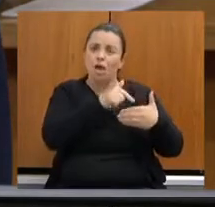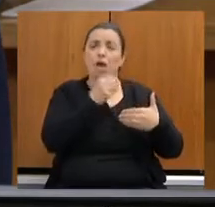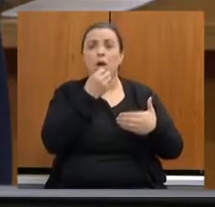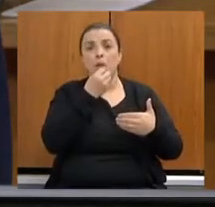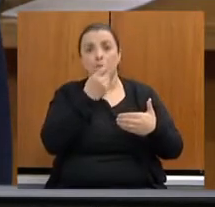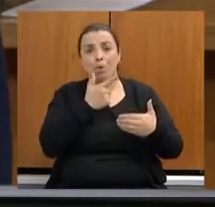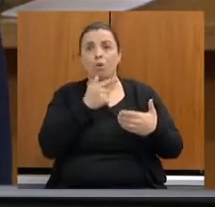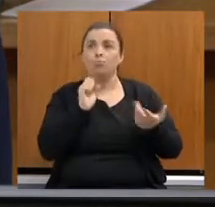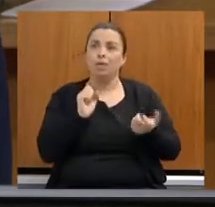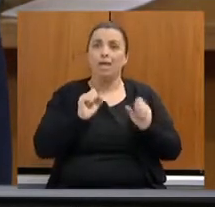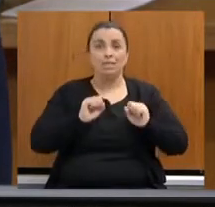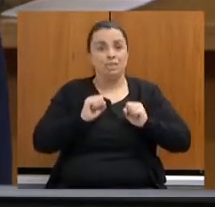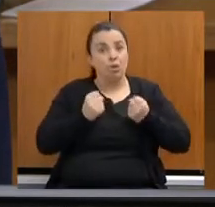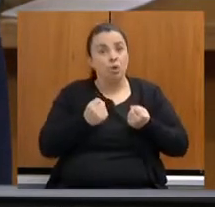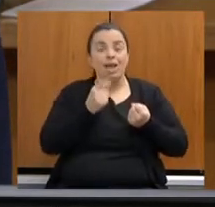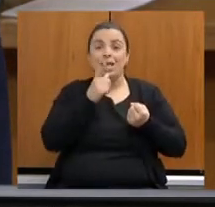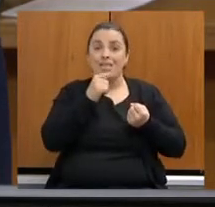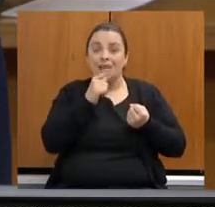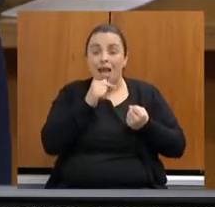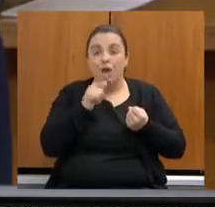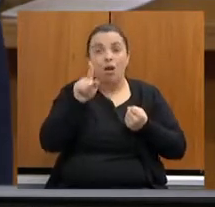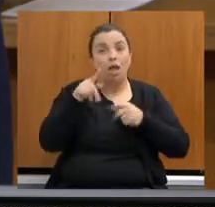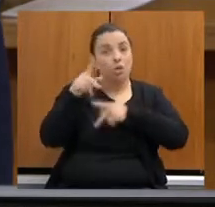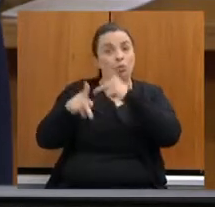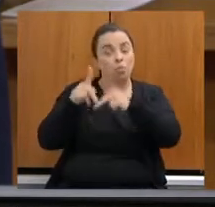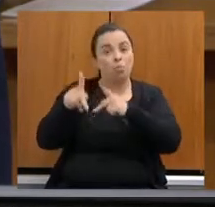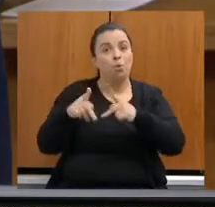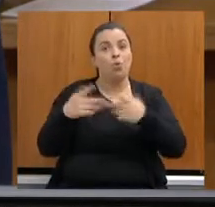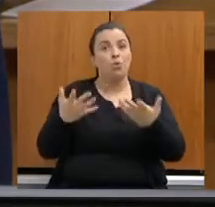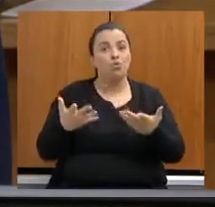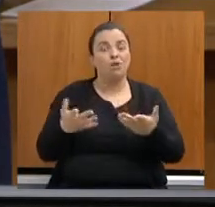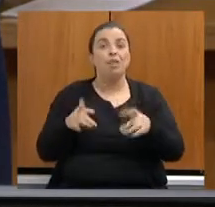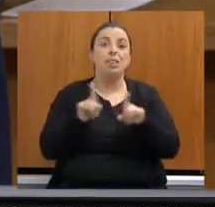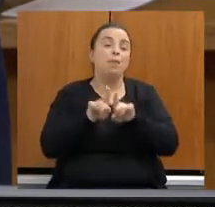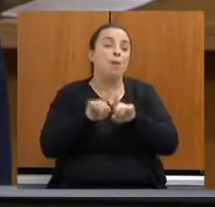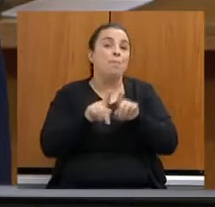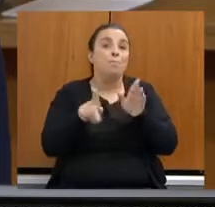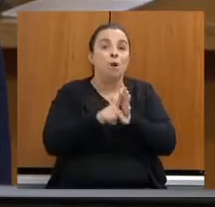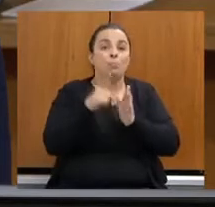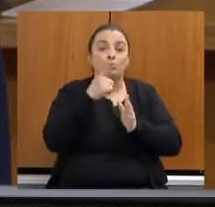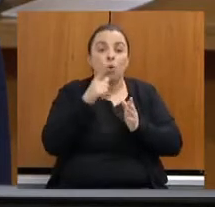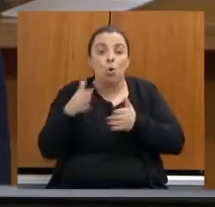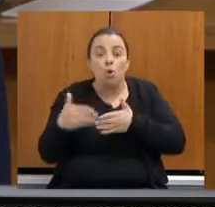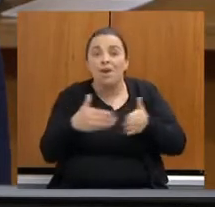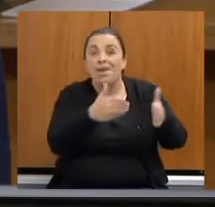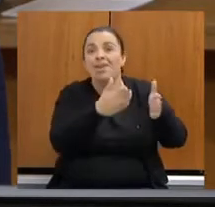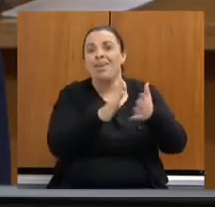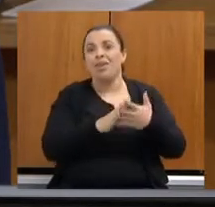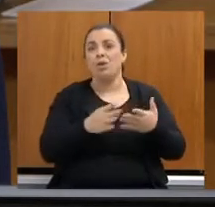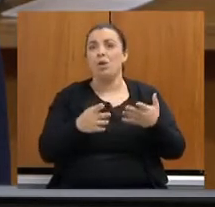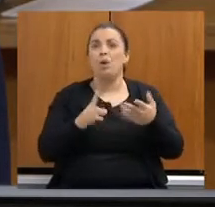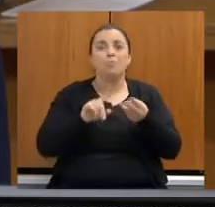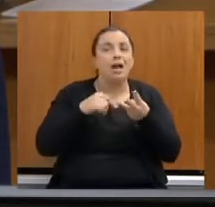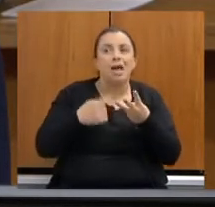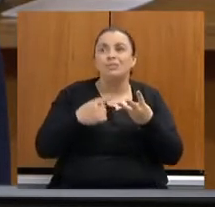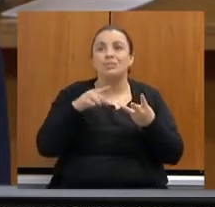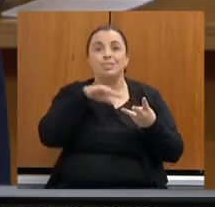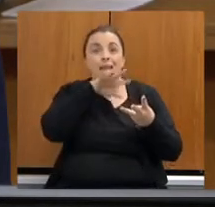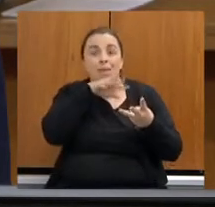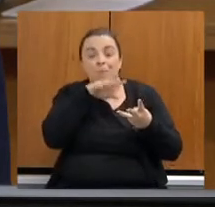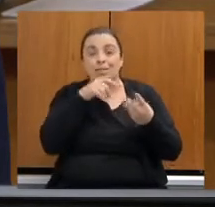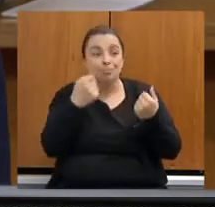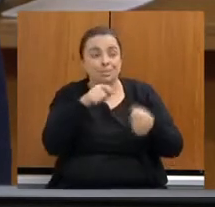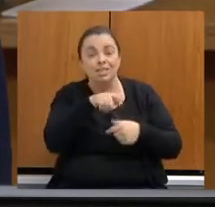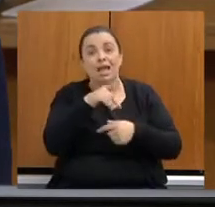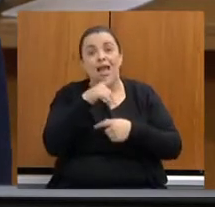segurança do próprio do volume de água do próprio corpo da água de todos os animais no ambiente que estão em volta isso porque a